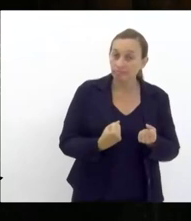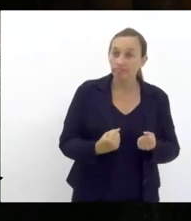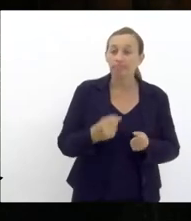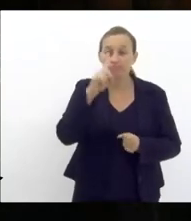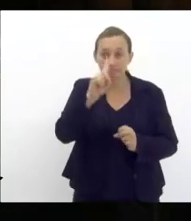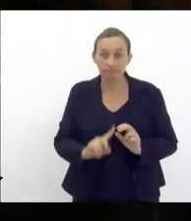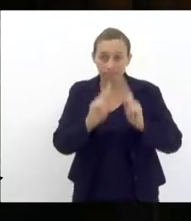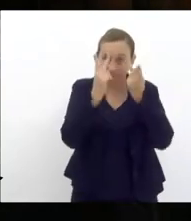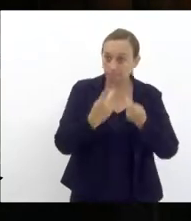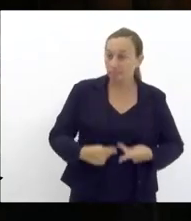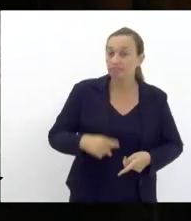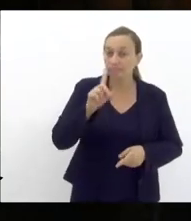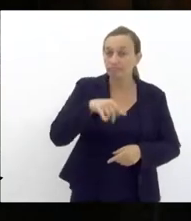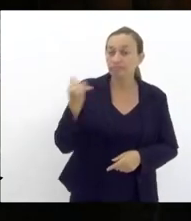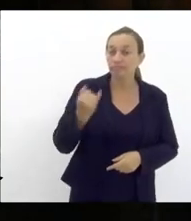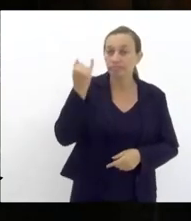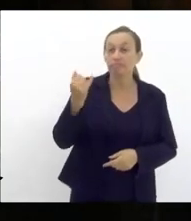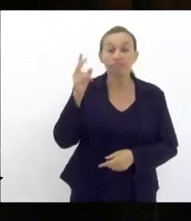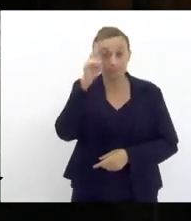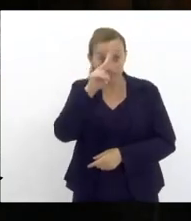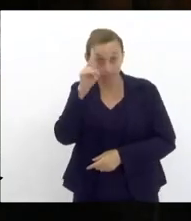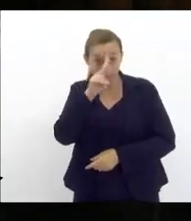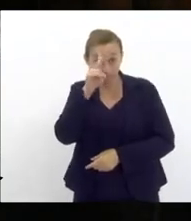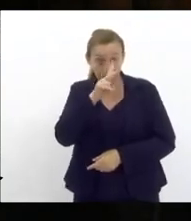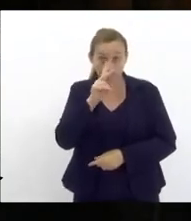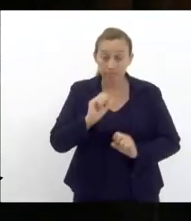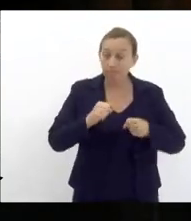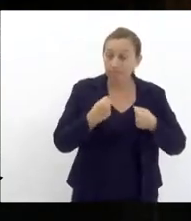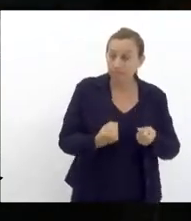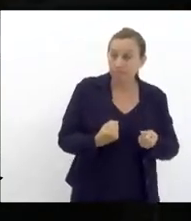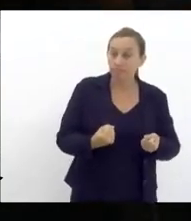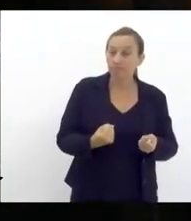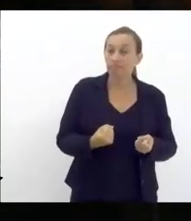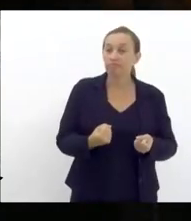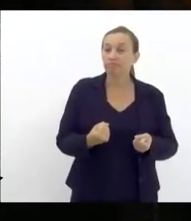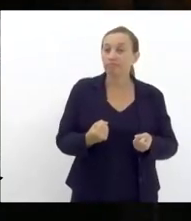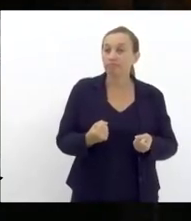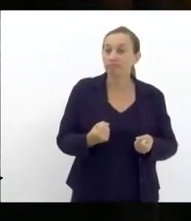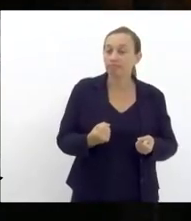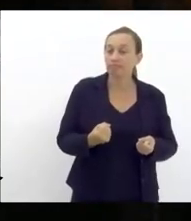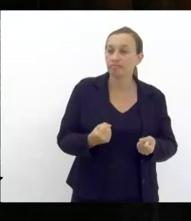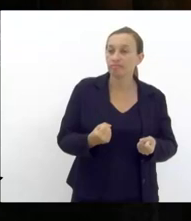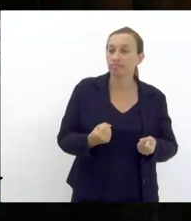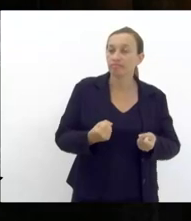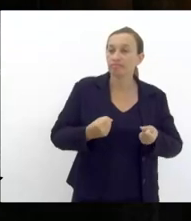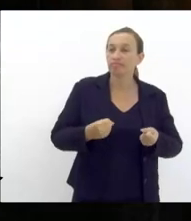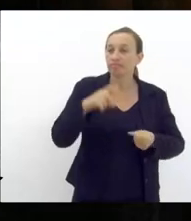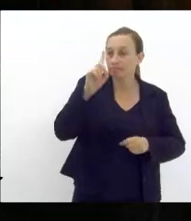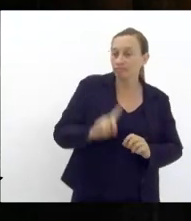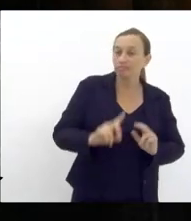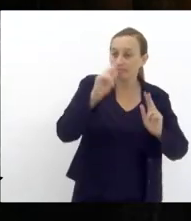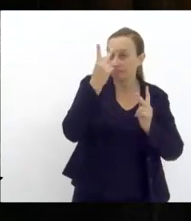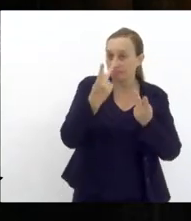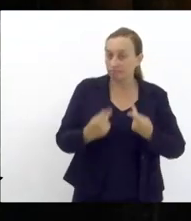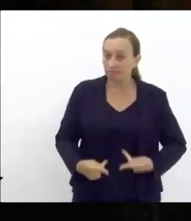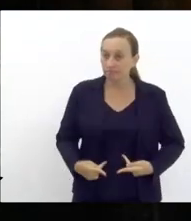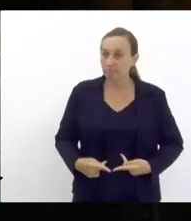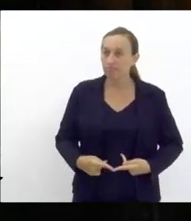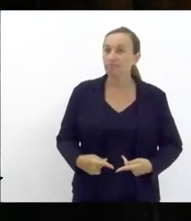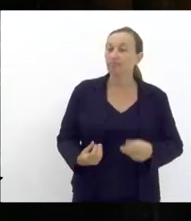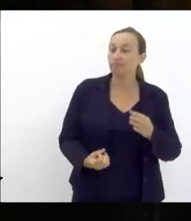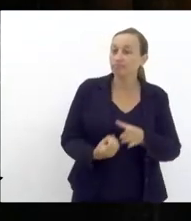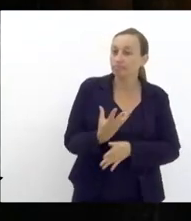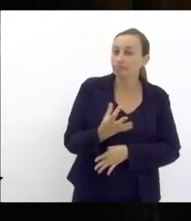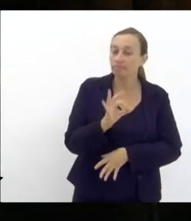direitos humanos é importante que se lembre a defesa dos Direitos Humanos a carta indefesa dos Direitos Humanos nasceu